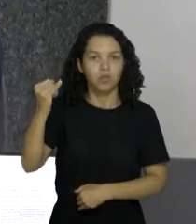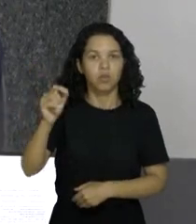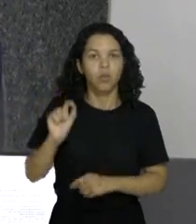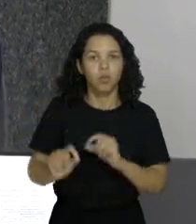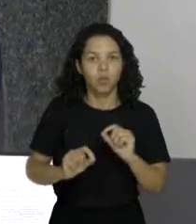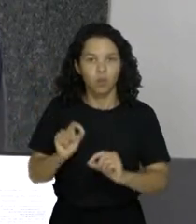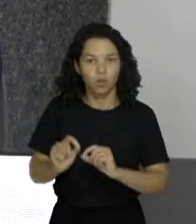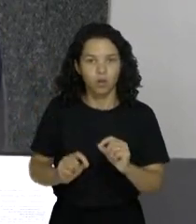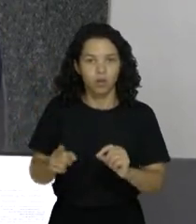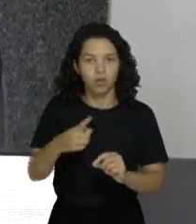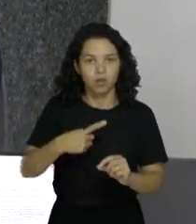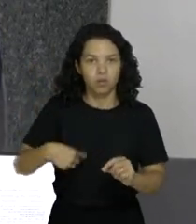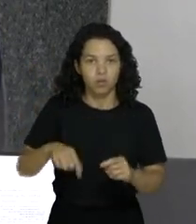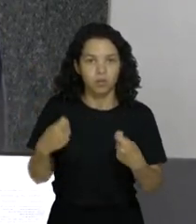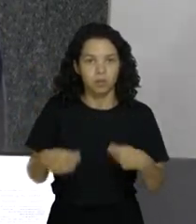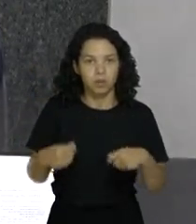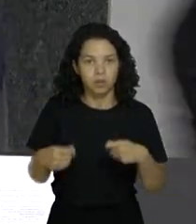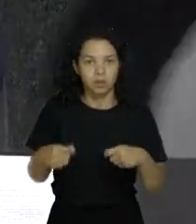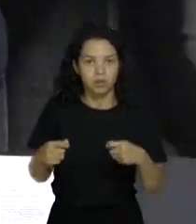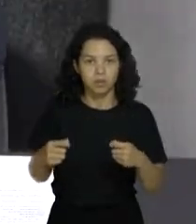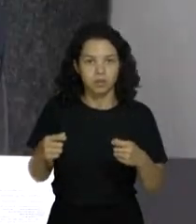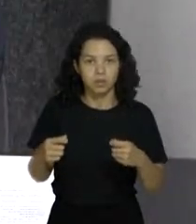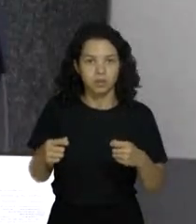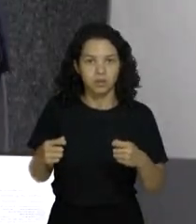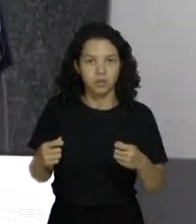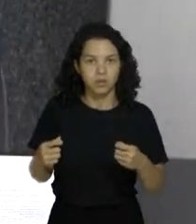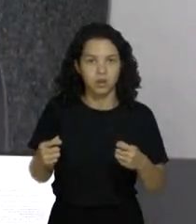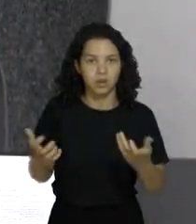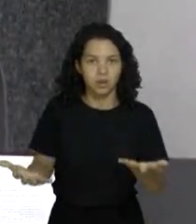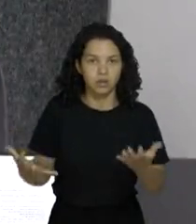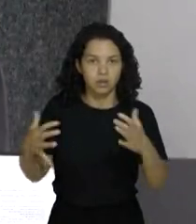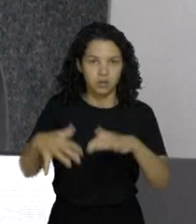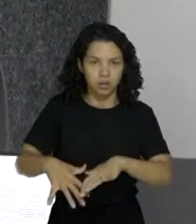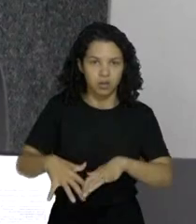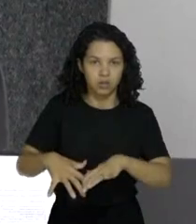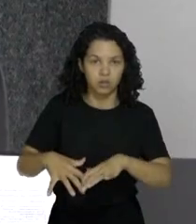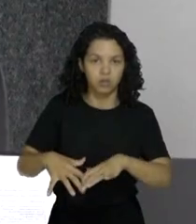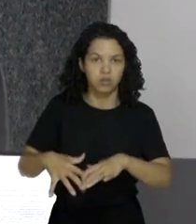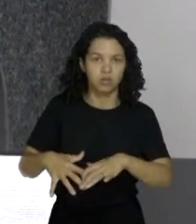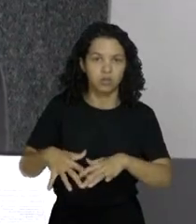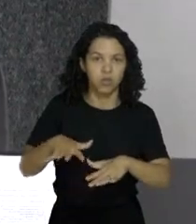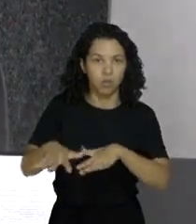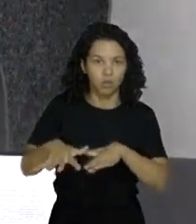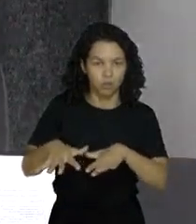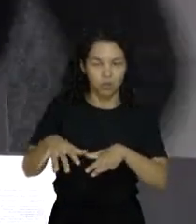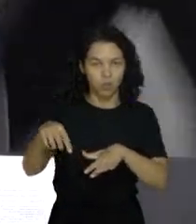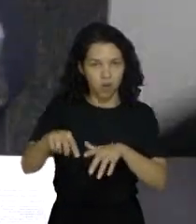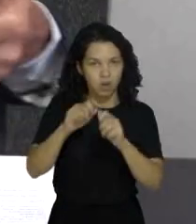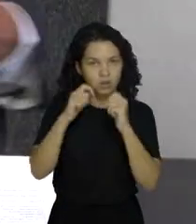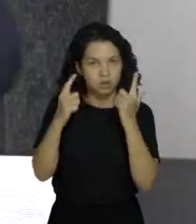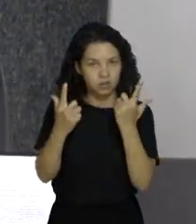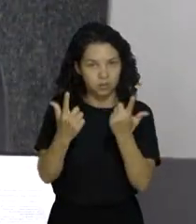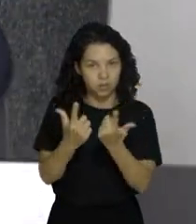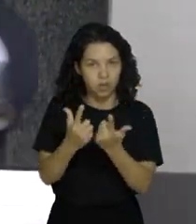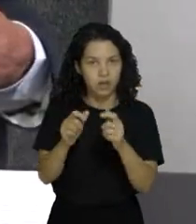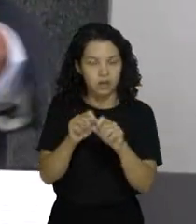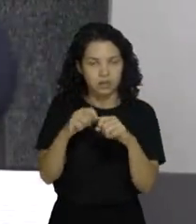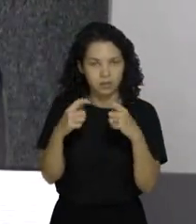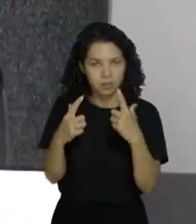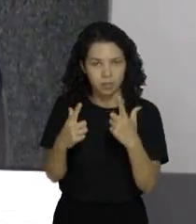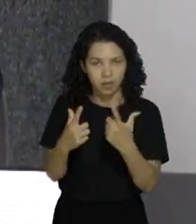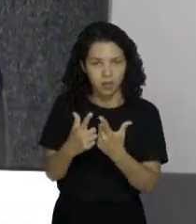fazer a interação da do movimento com a Assembleia Assembleia passou